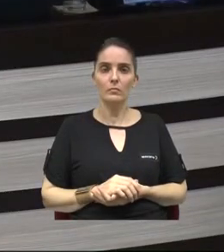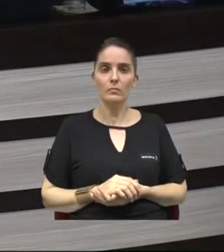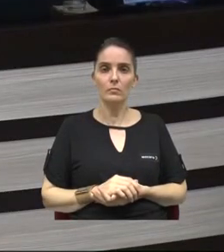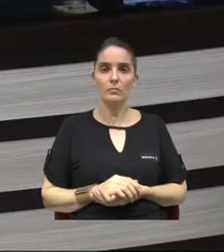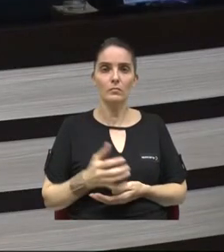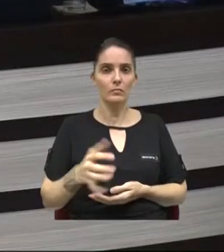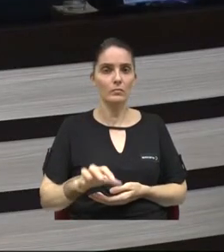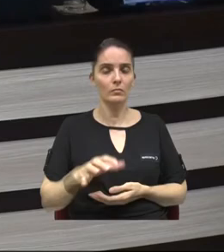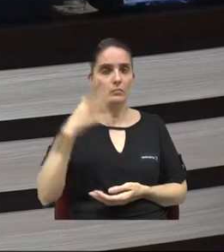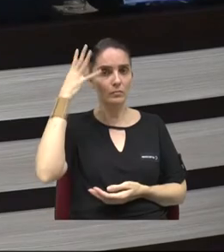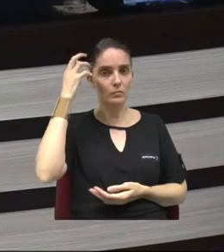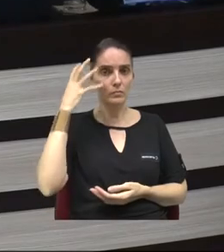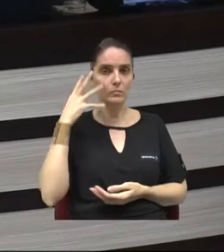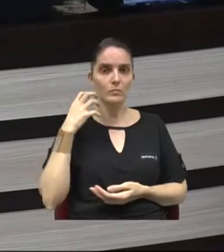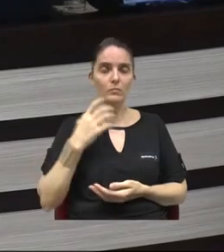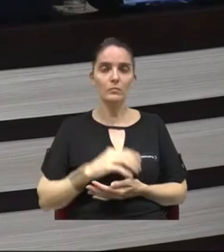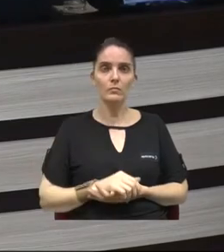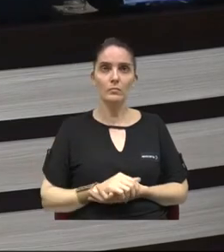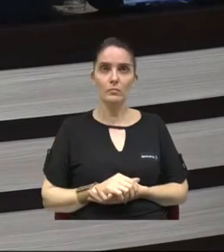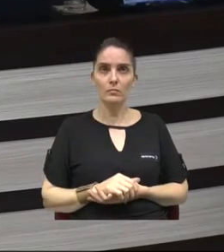Lu.